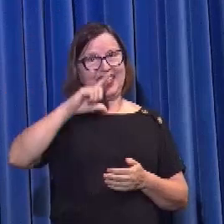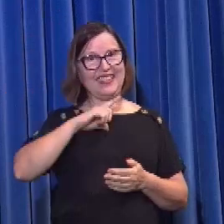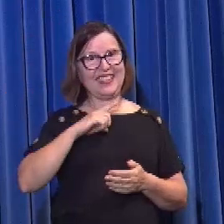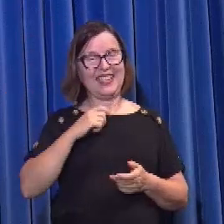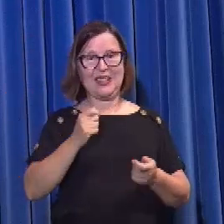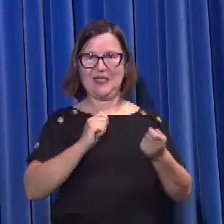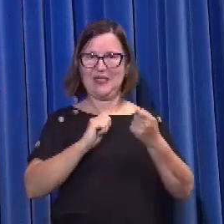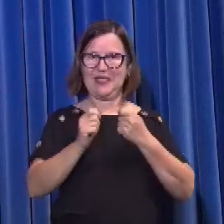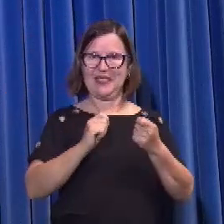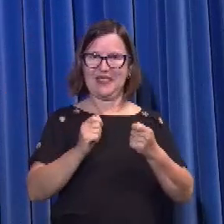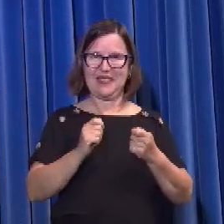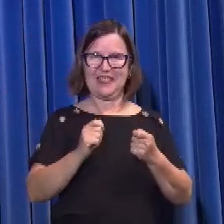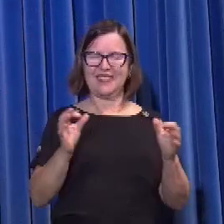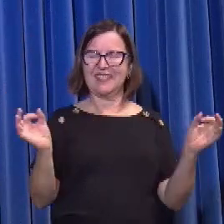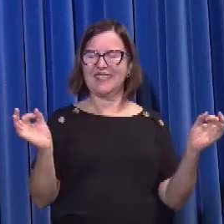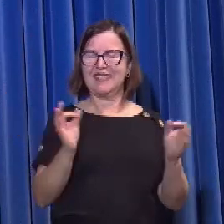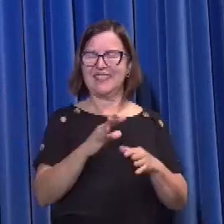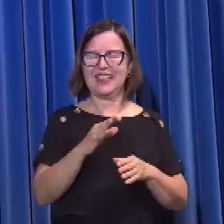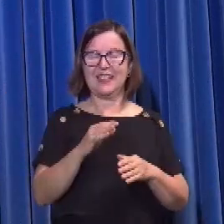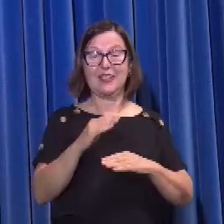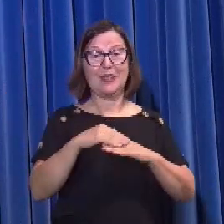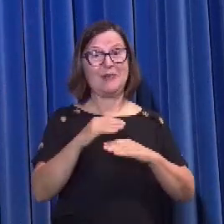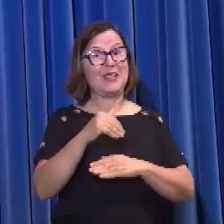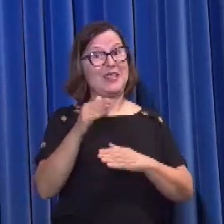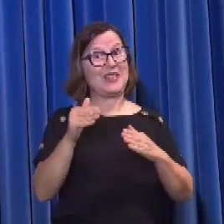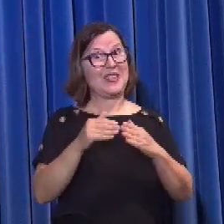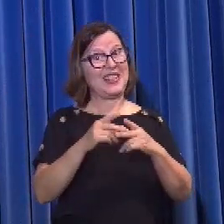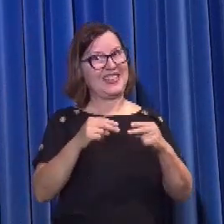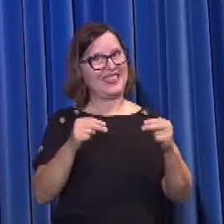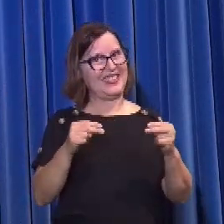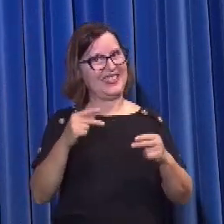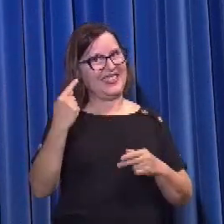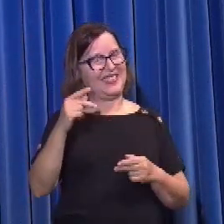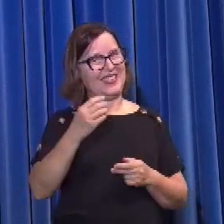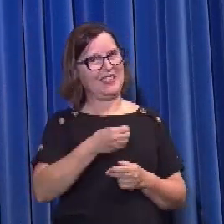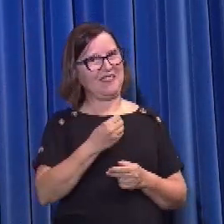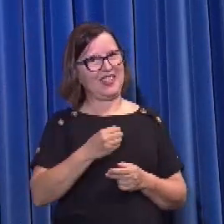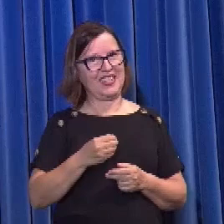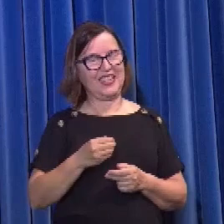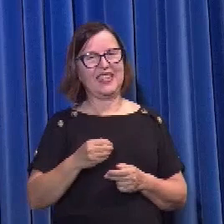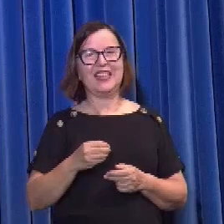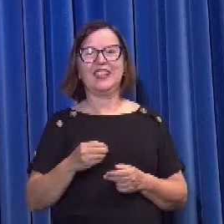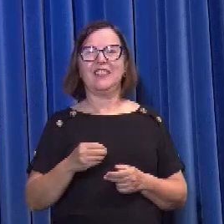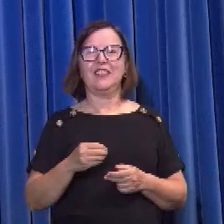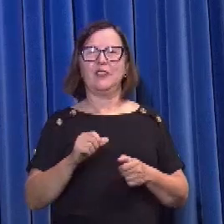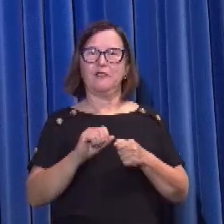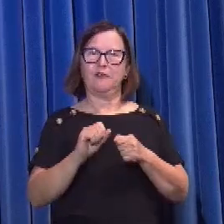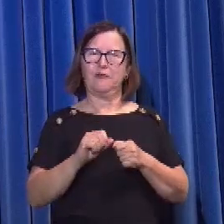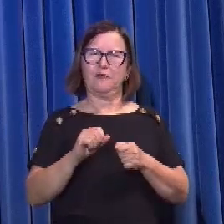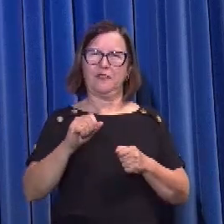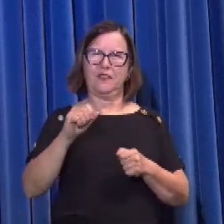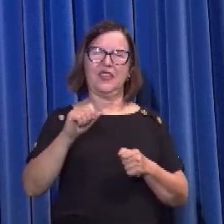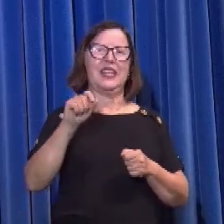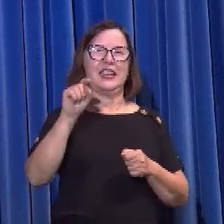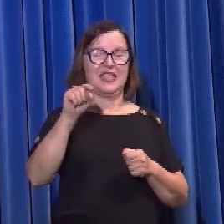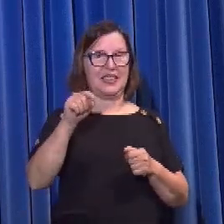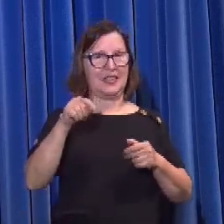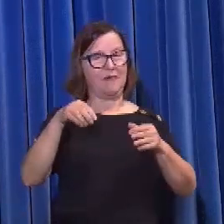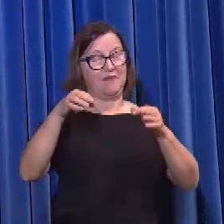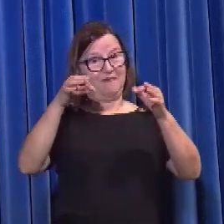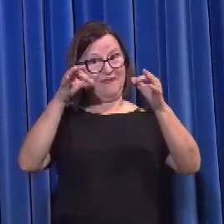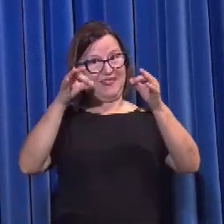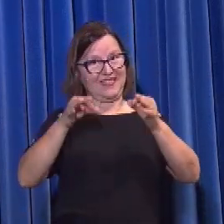absoluto sobre todas as coisas em sua vida, que ele o aperfeiçoa, firma, fortifica e